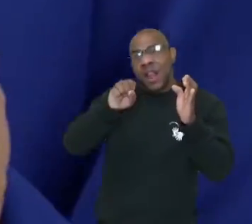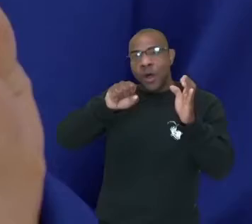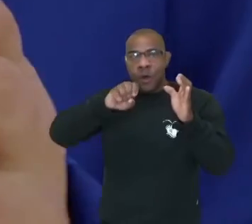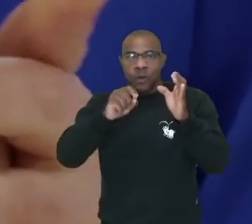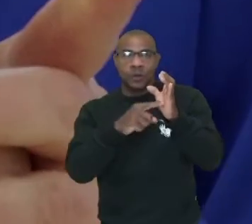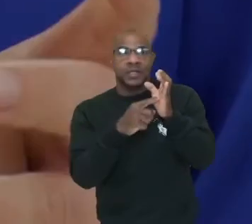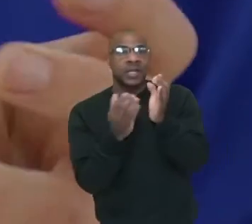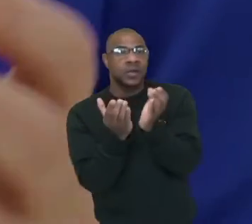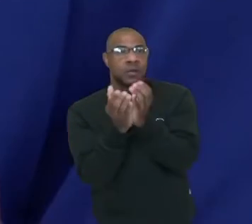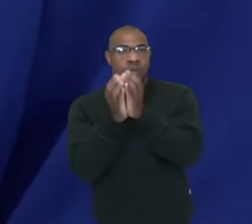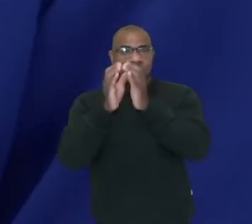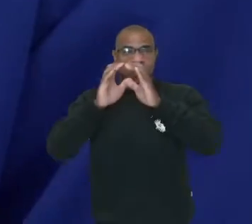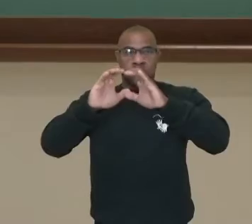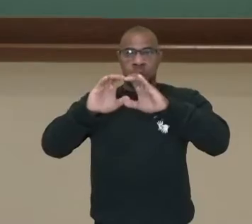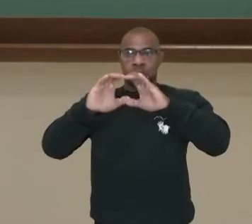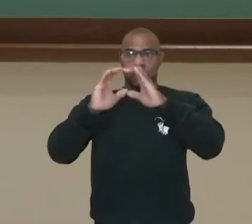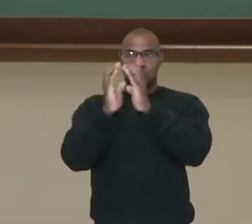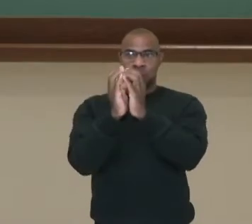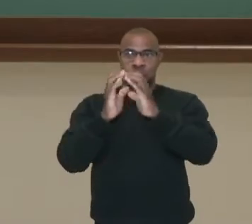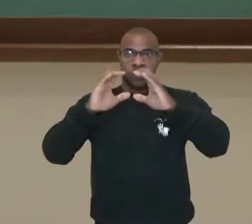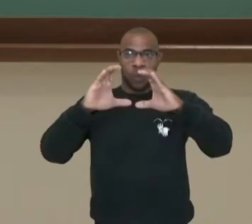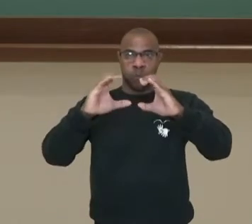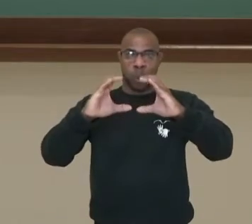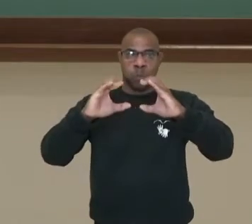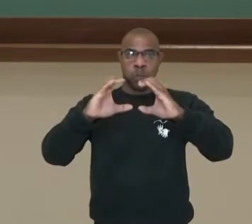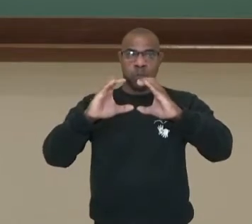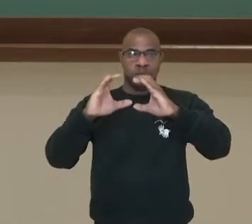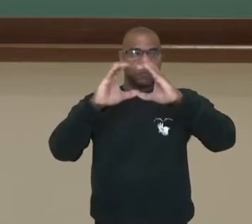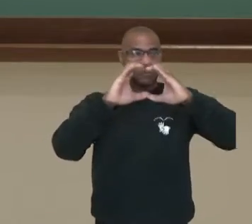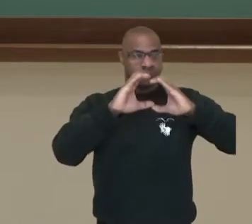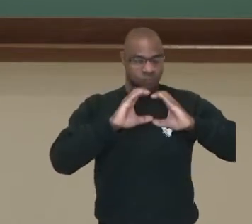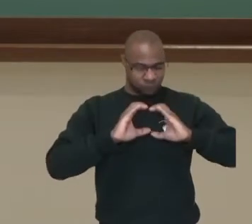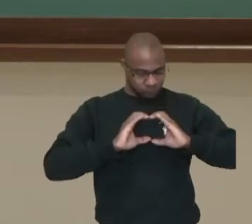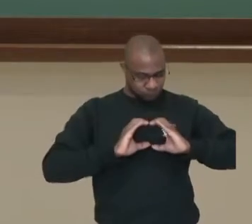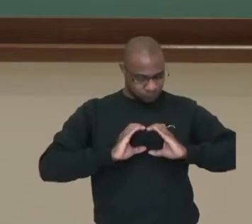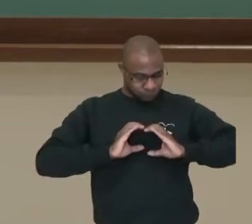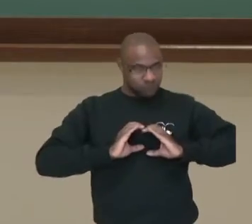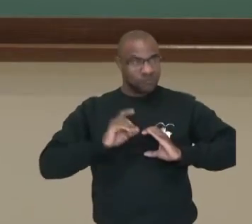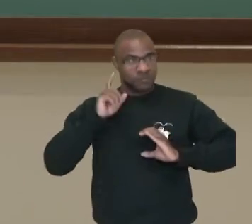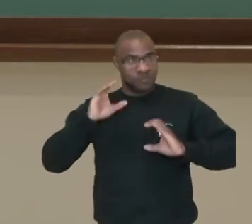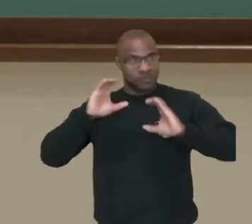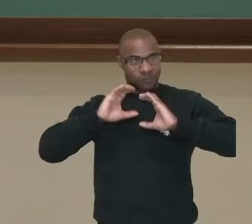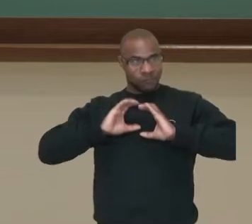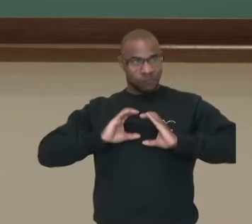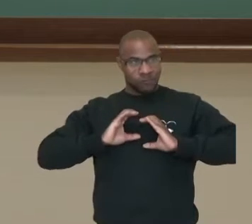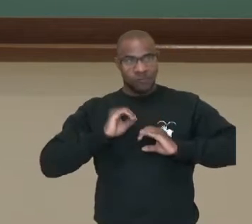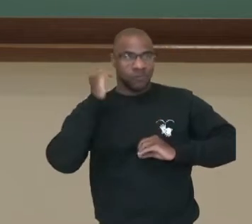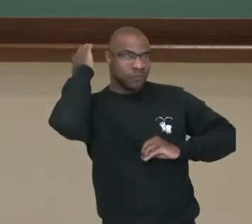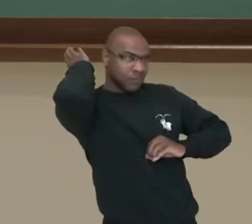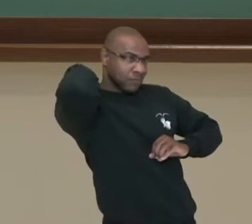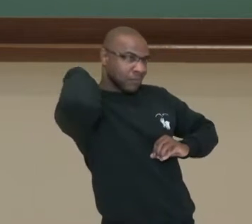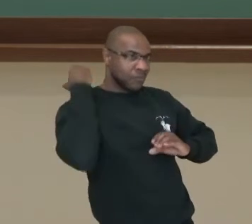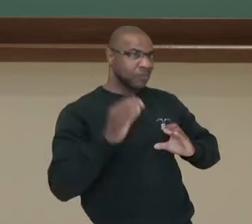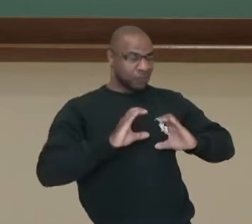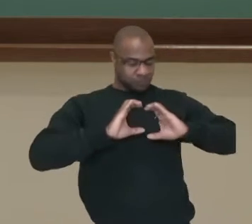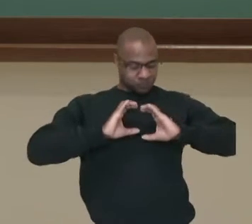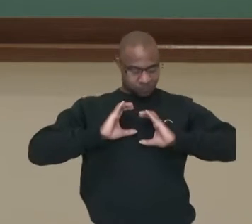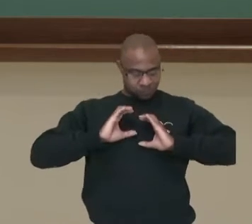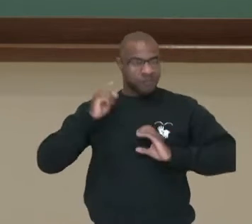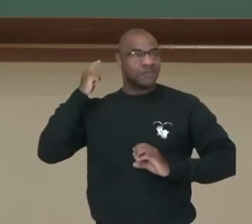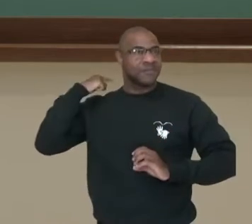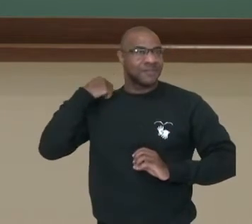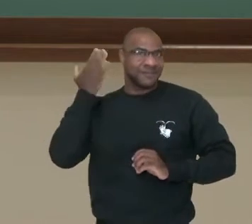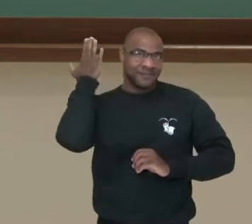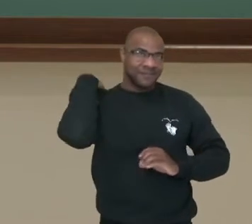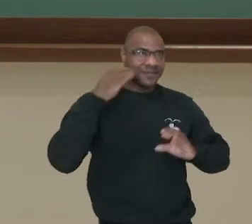desses órgãos, tá? Que vão ficar aqui neste modelo, né? Então, aqui ficam aqui na caixa torácica,